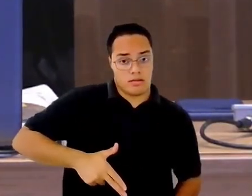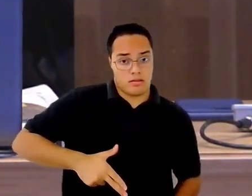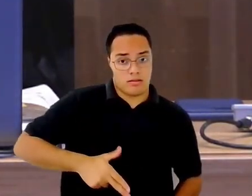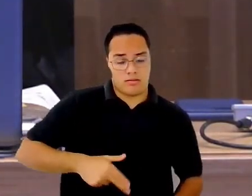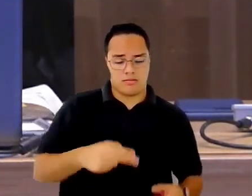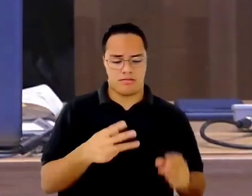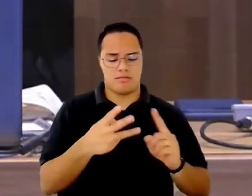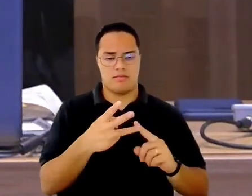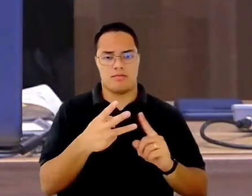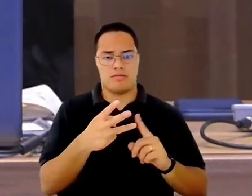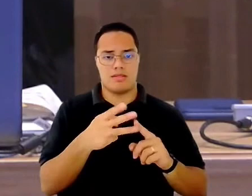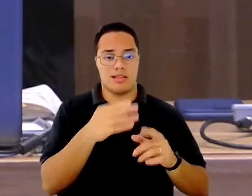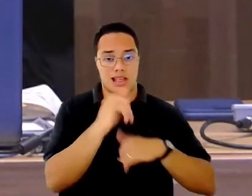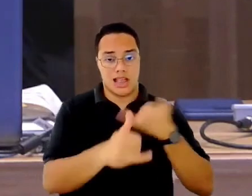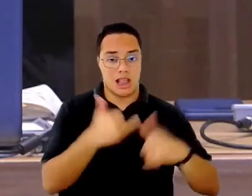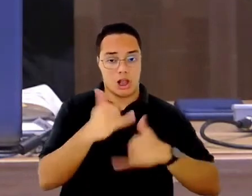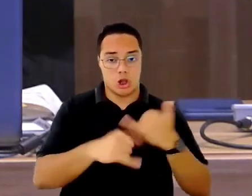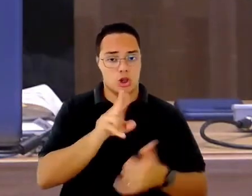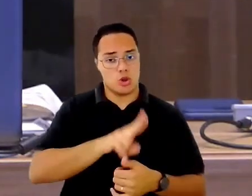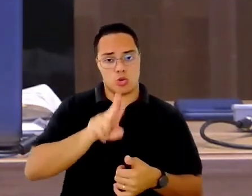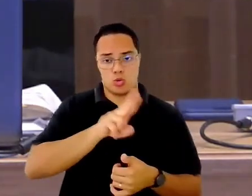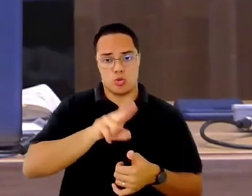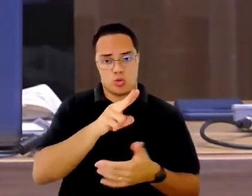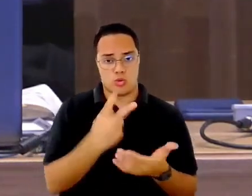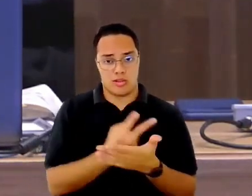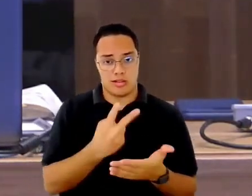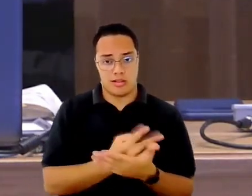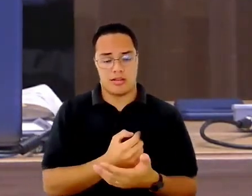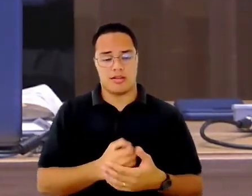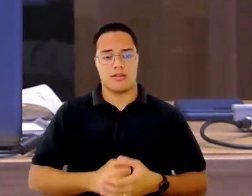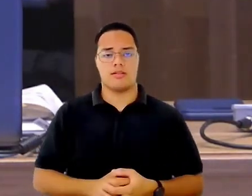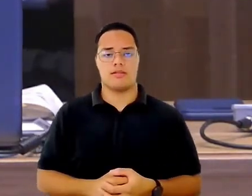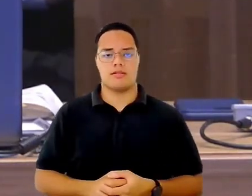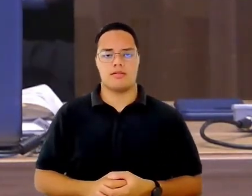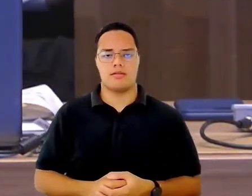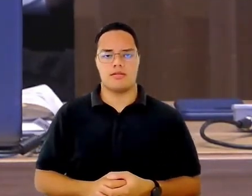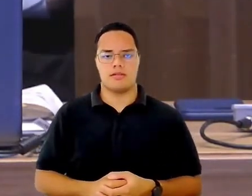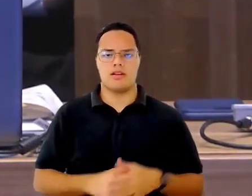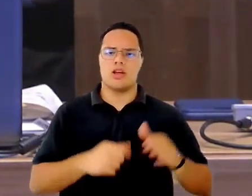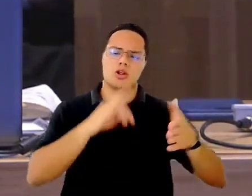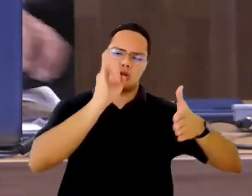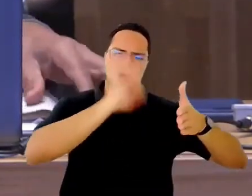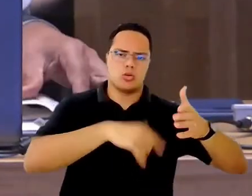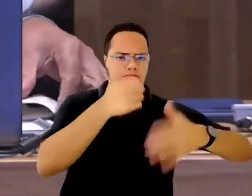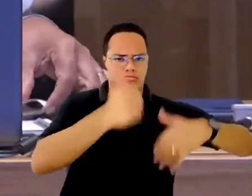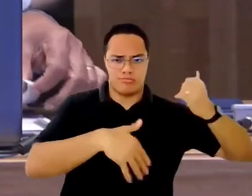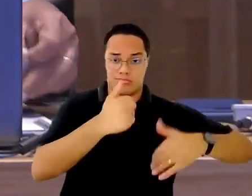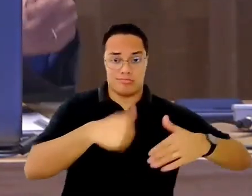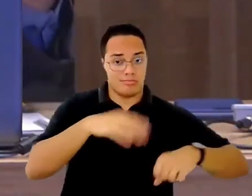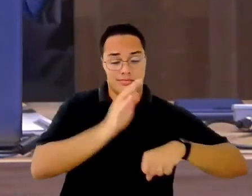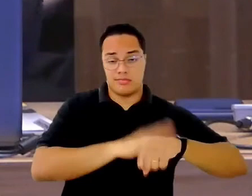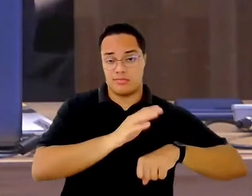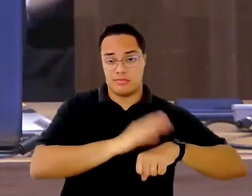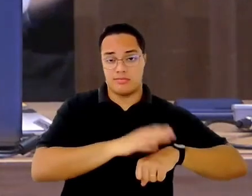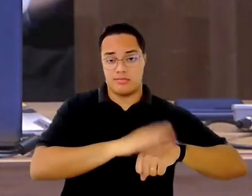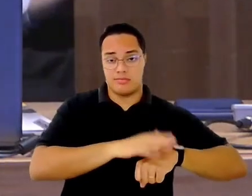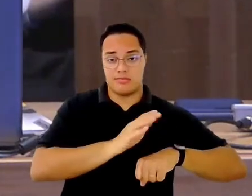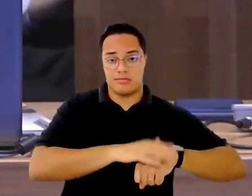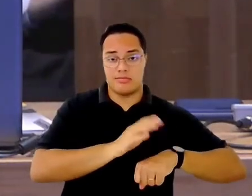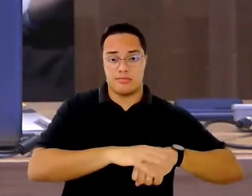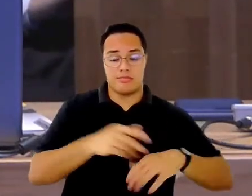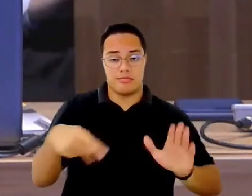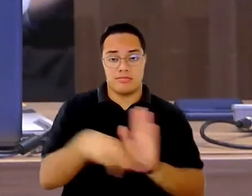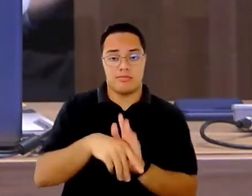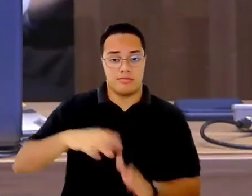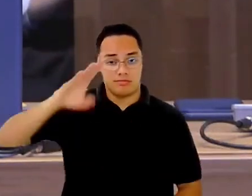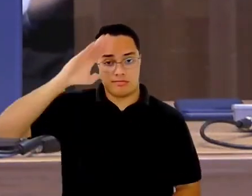ilegal, e o documento prossegue. Tanto o documento do Comando Militar do Planalto. Sou eu que estou